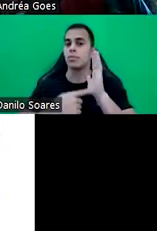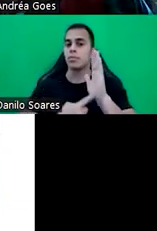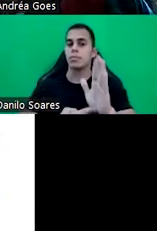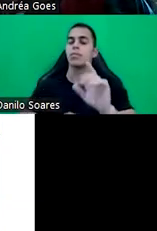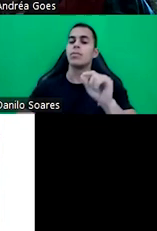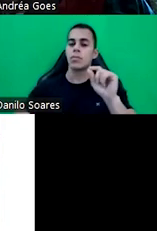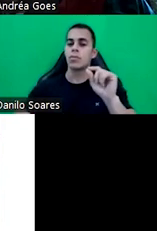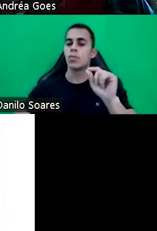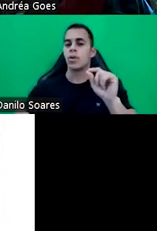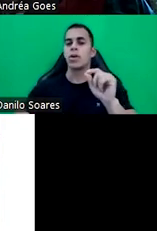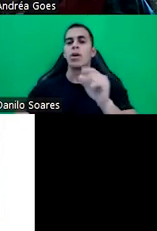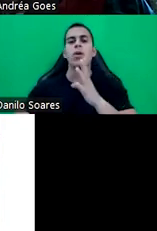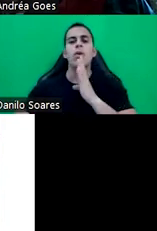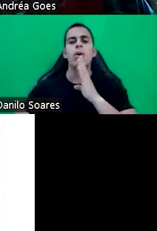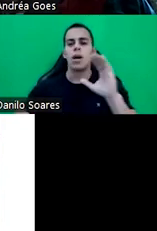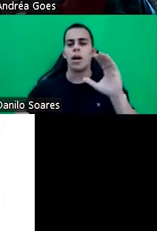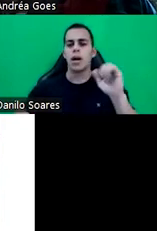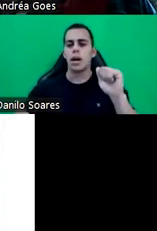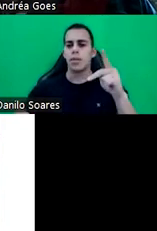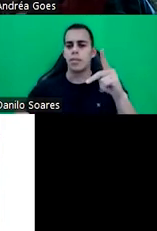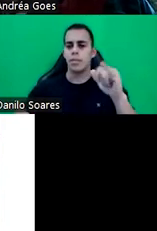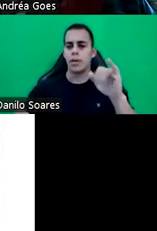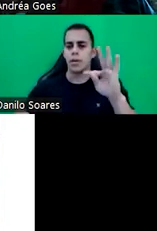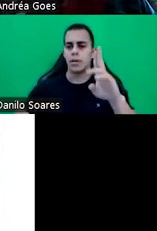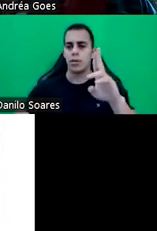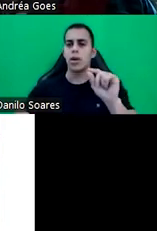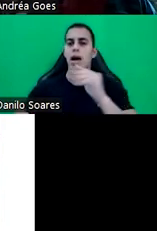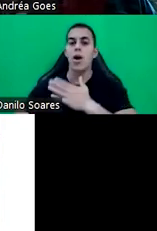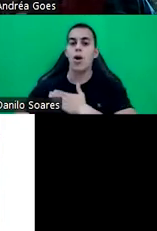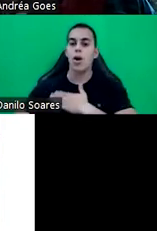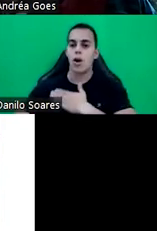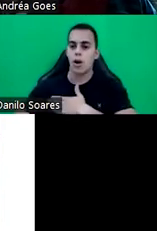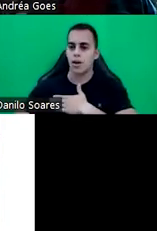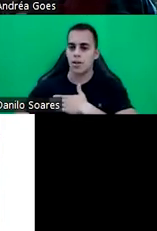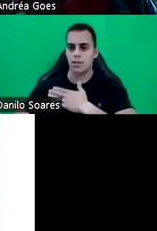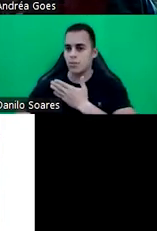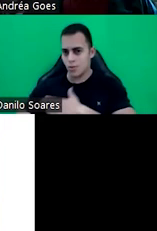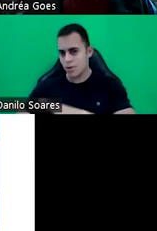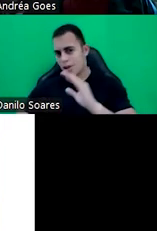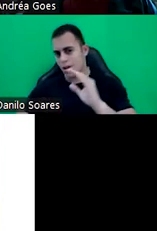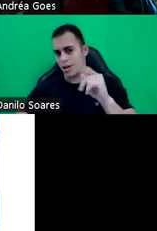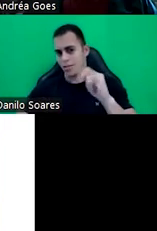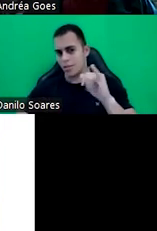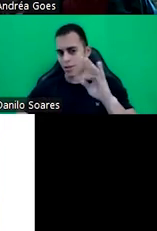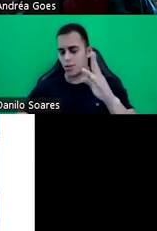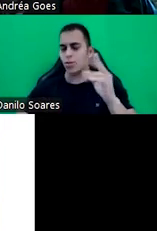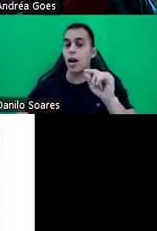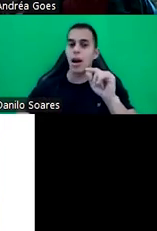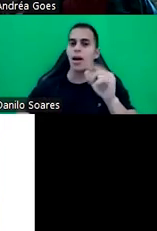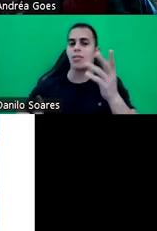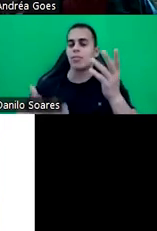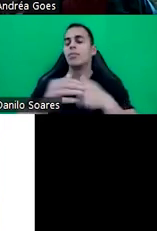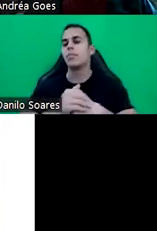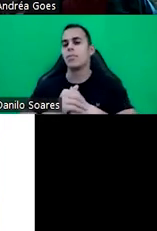primeiro, saber quem conhece Capitu aqui, quem gosta de Capitu, quem não gosta de Capitu. Então, esse é um